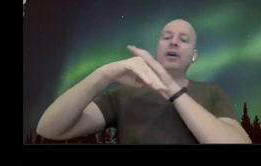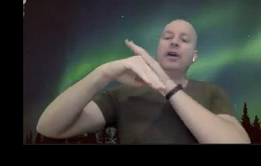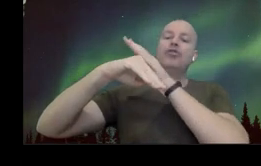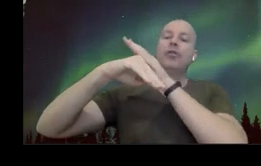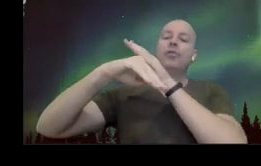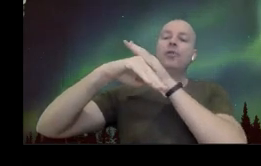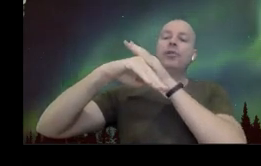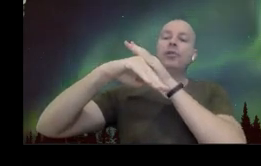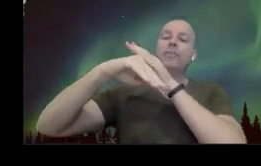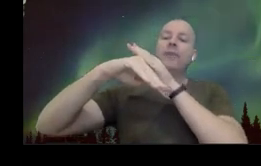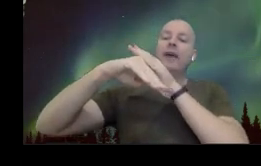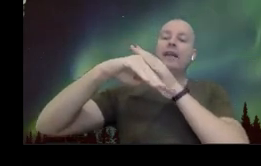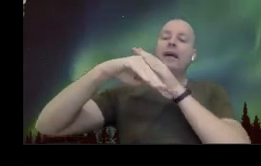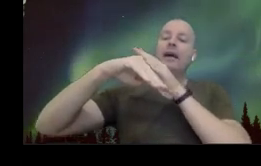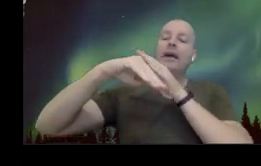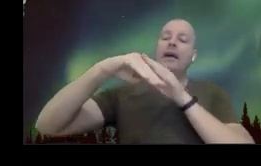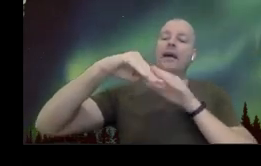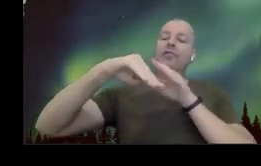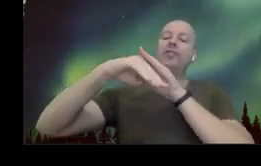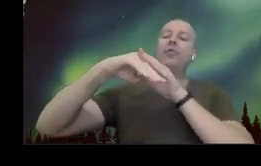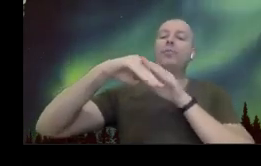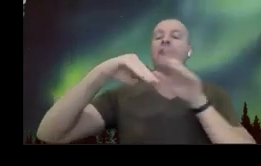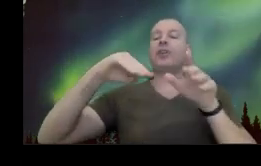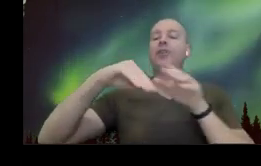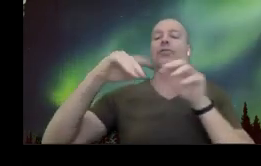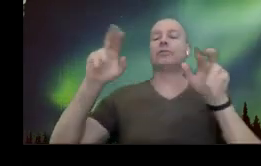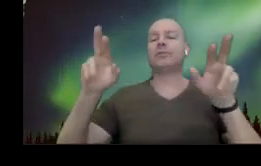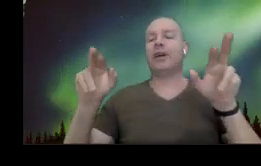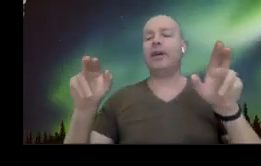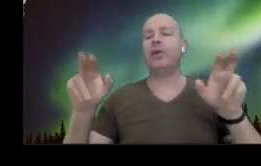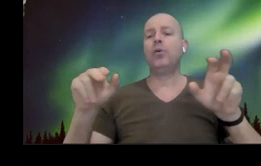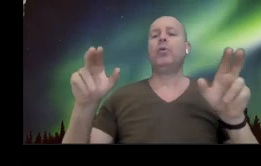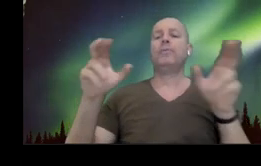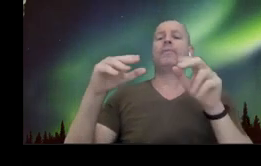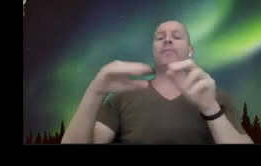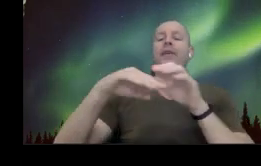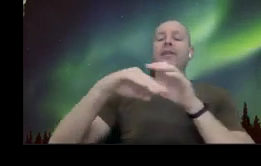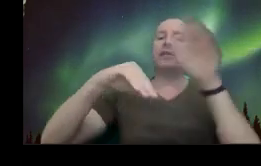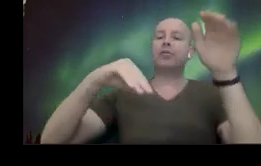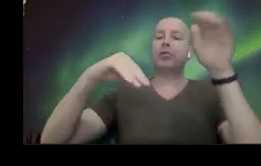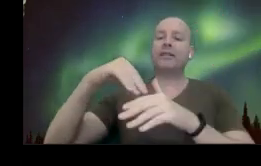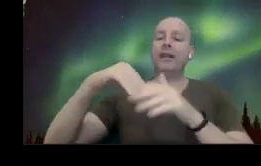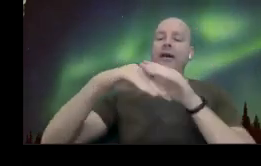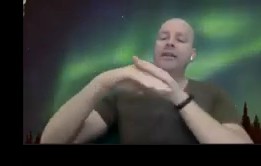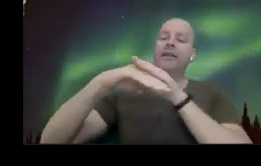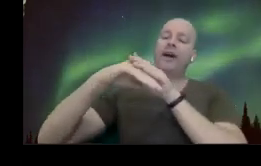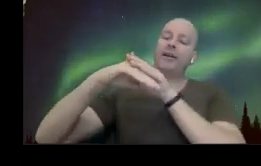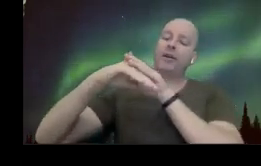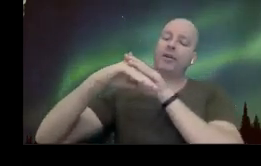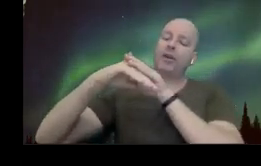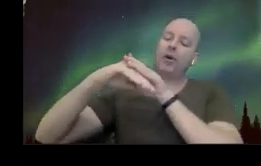a rocha. Choveu muito, ela. Você tem praticamente um rio dentro da